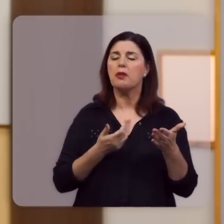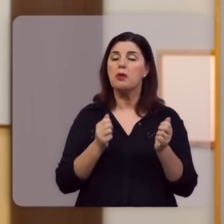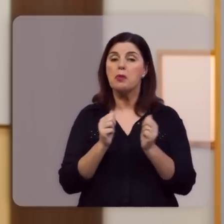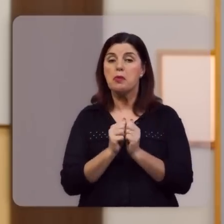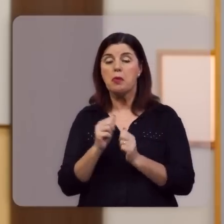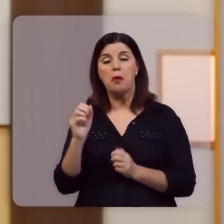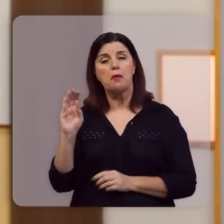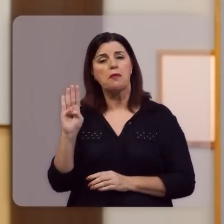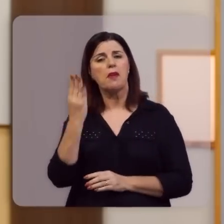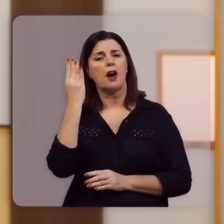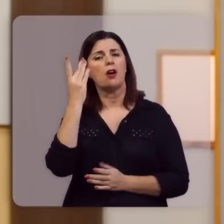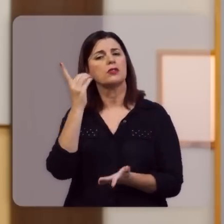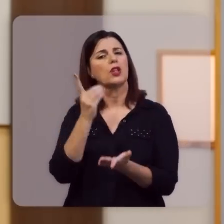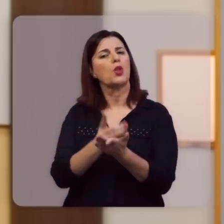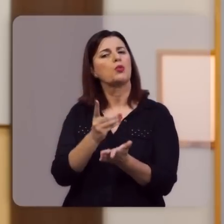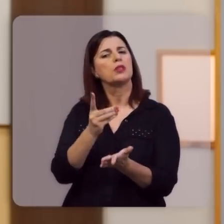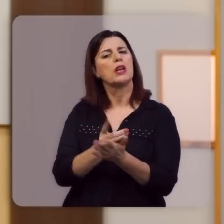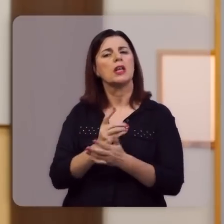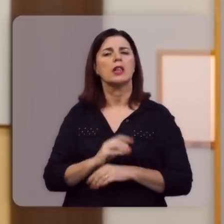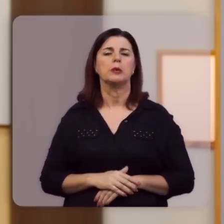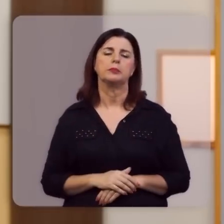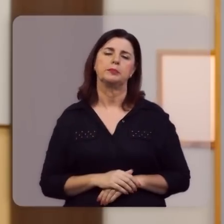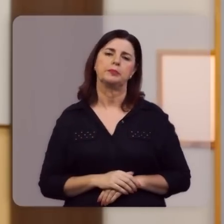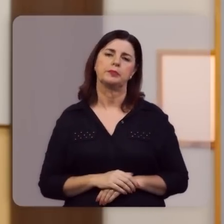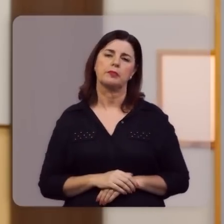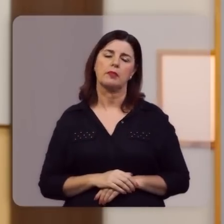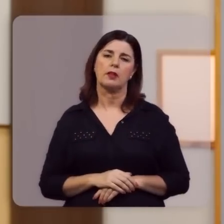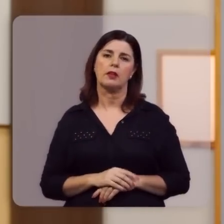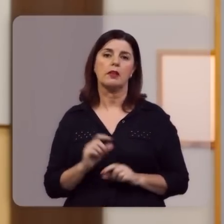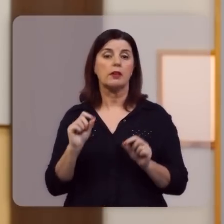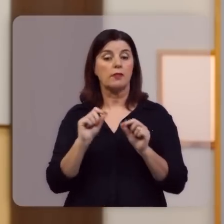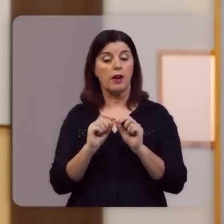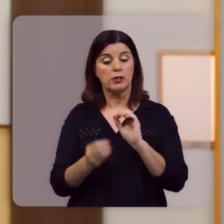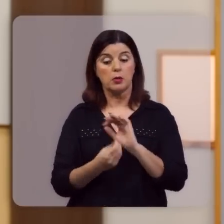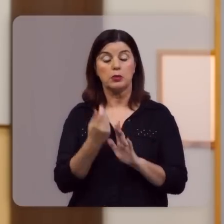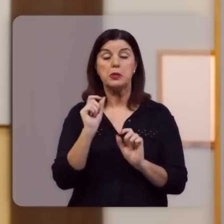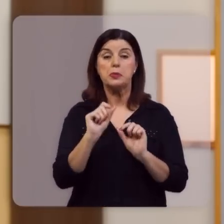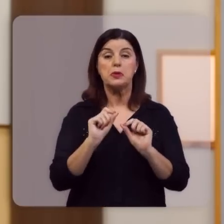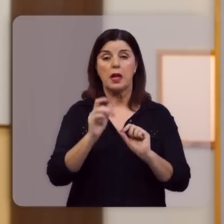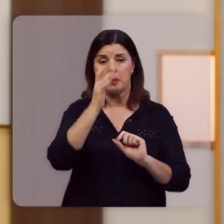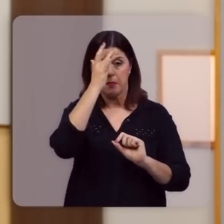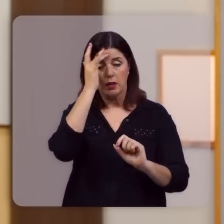com falsas doutrinas, que geram morte,